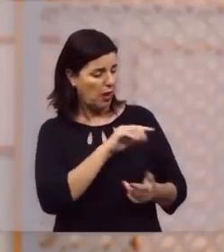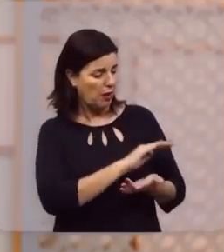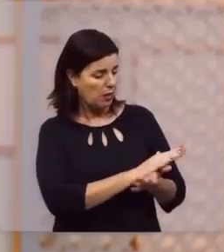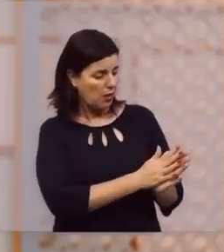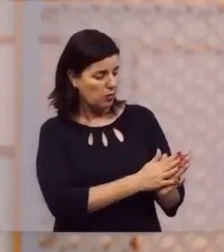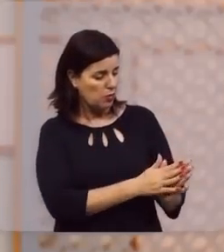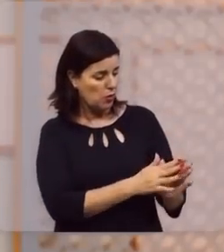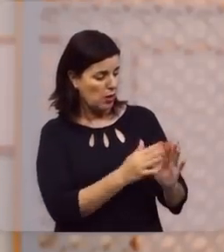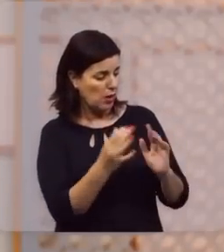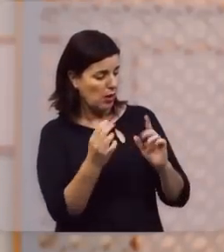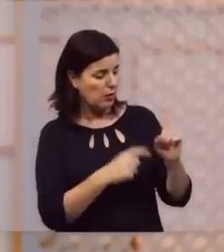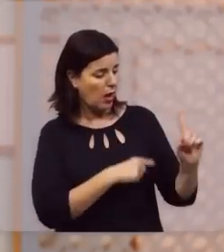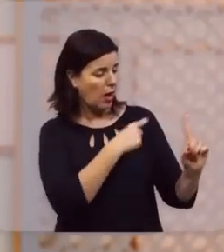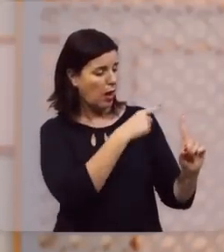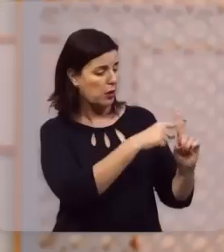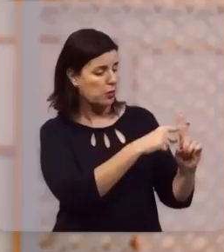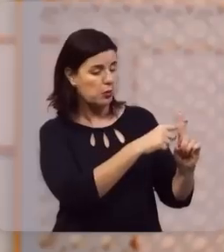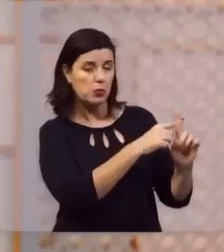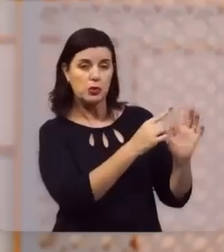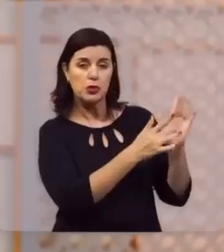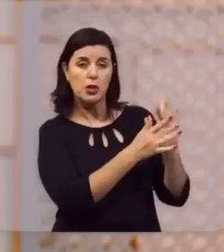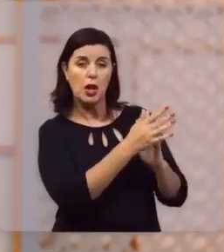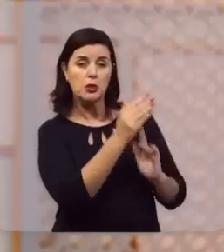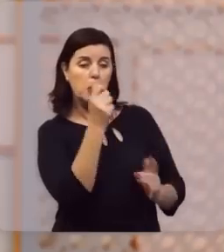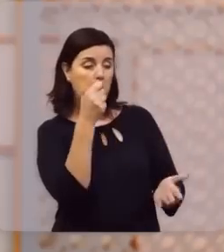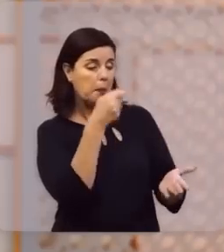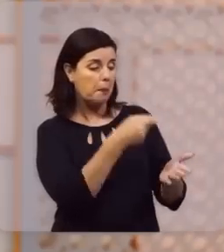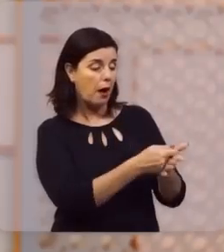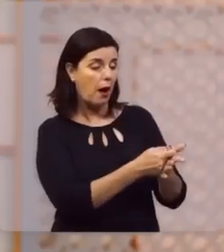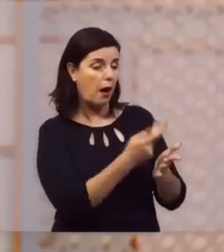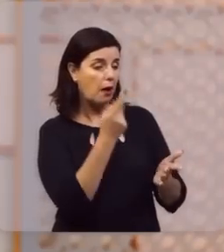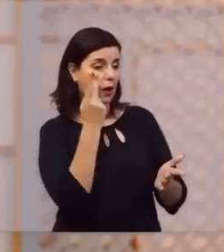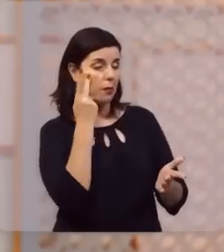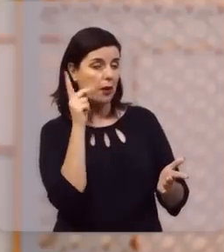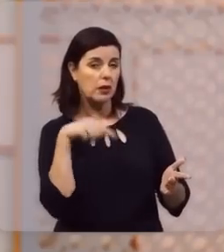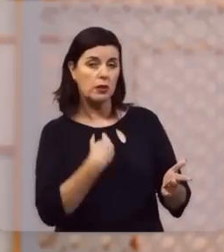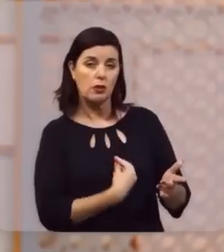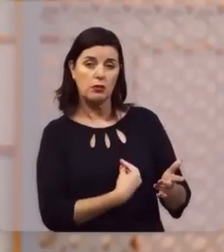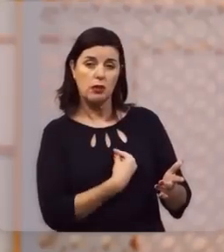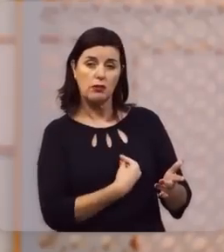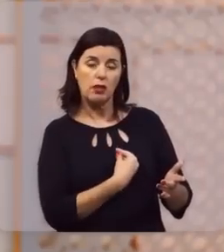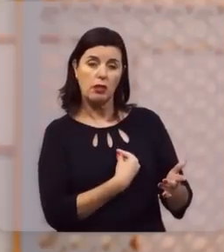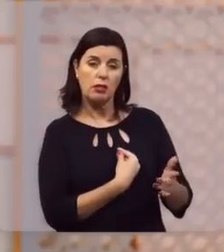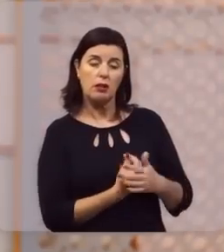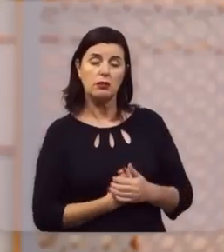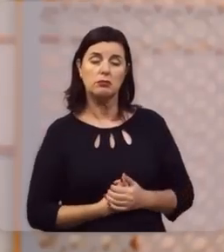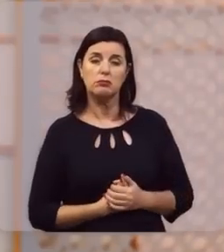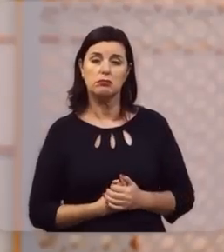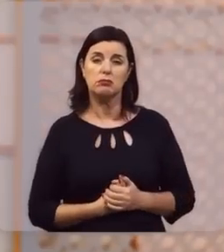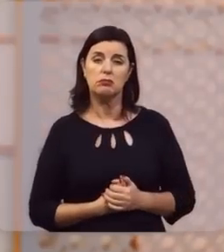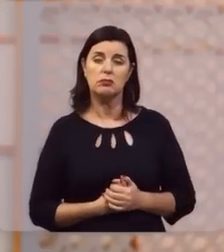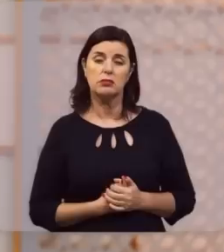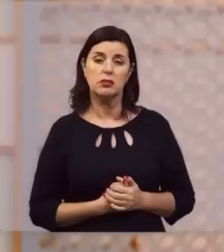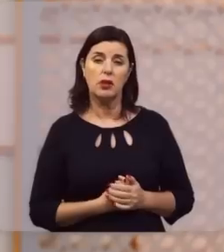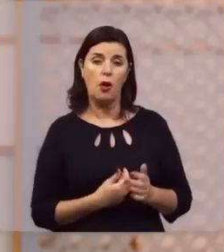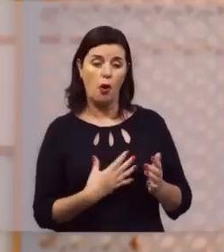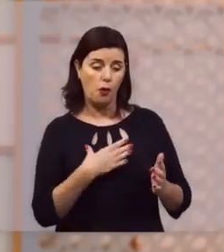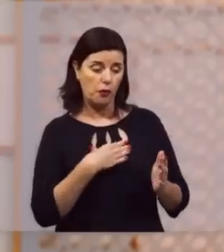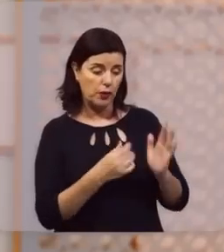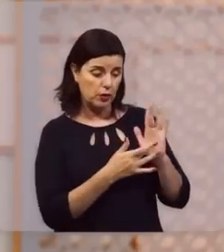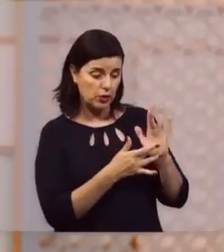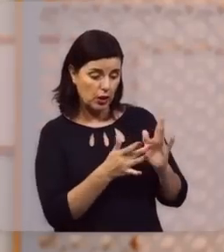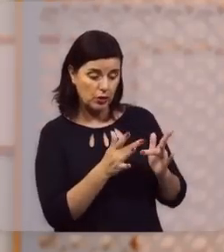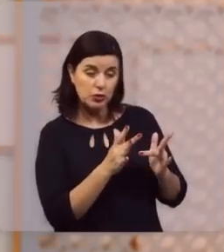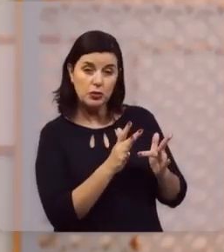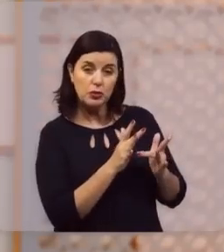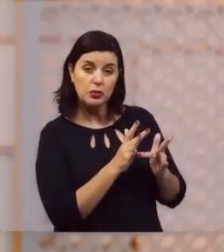na cruz Deus sentenciou o seu filho para não sentenciará nós e o seu filho